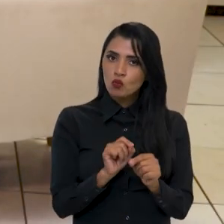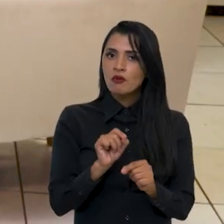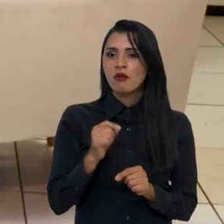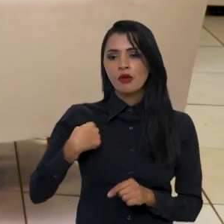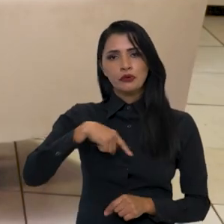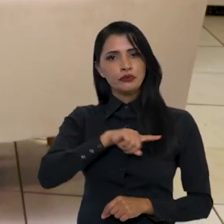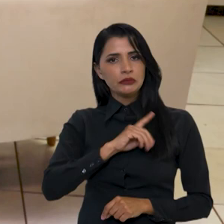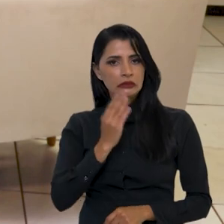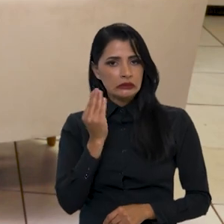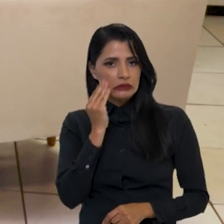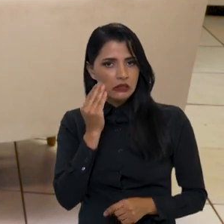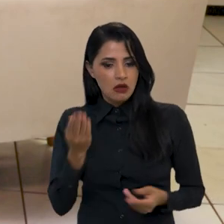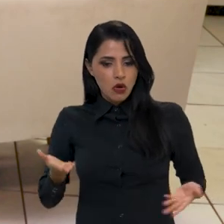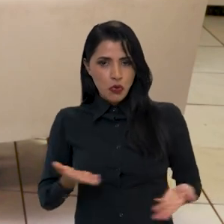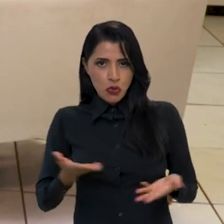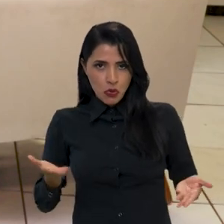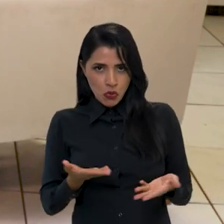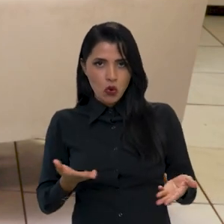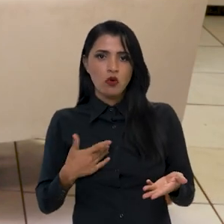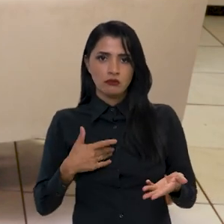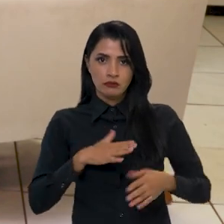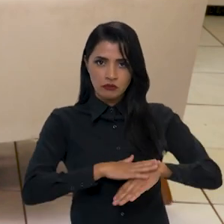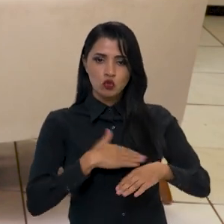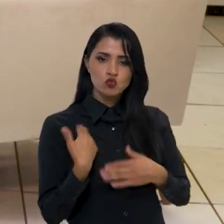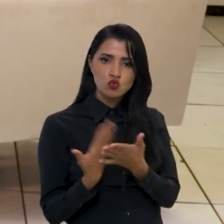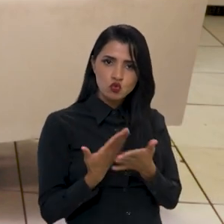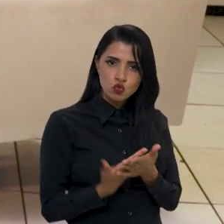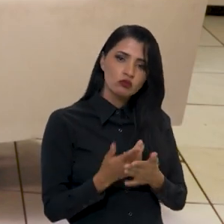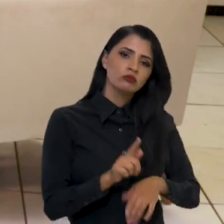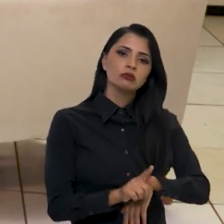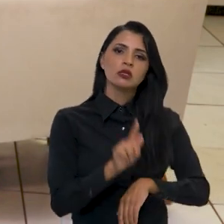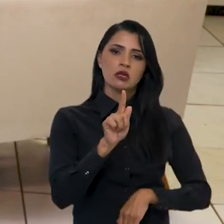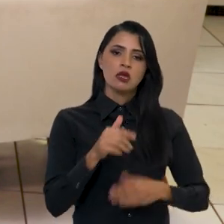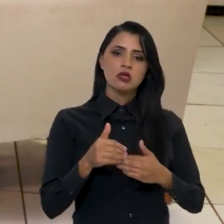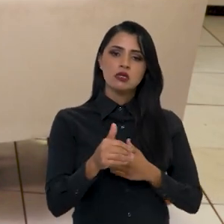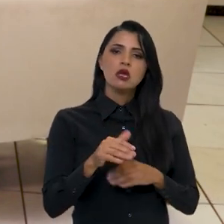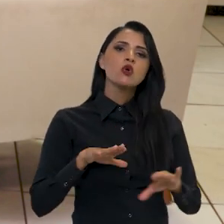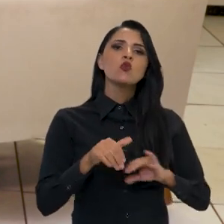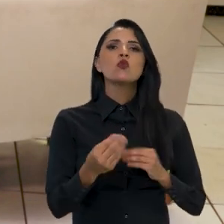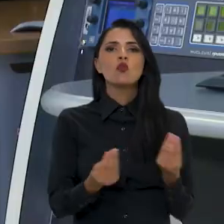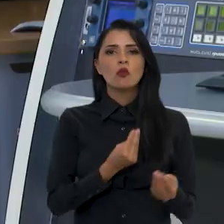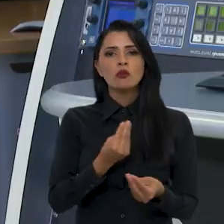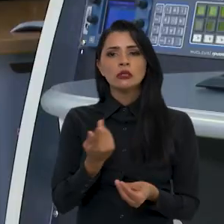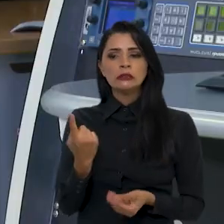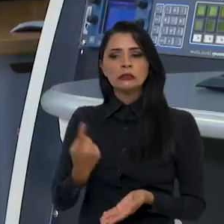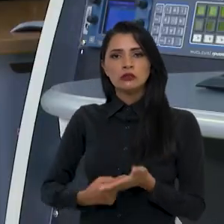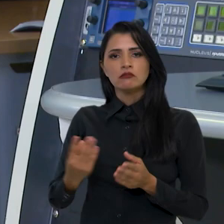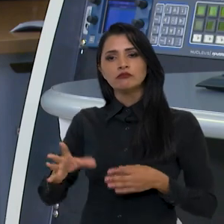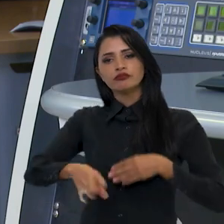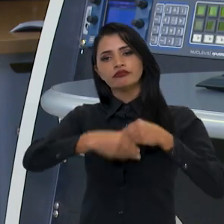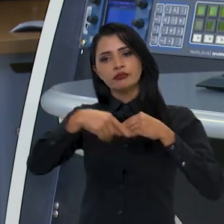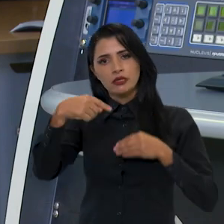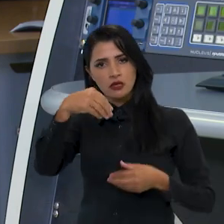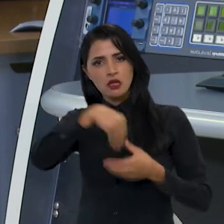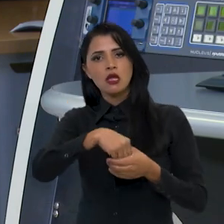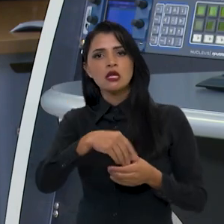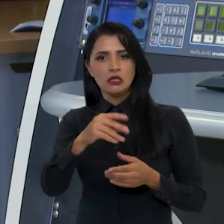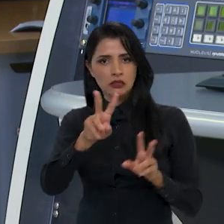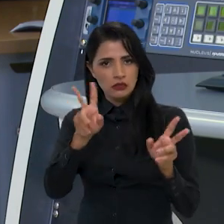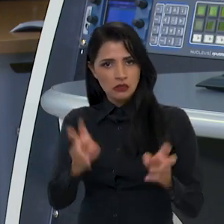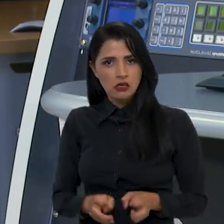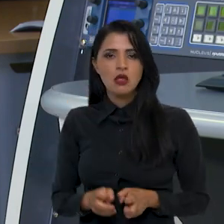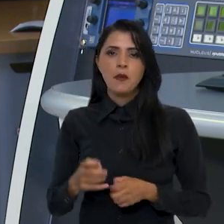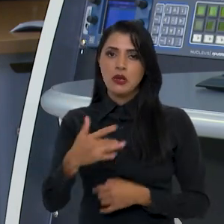que é a gente tentar levar agora, desde a formação na graduação, né? A esse componente da